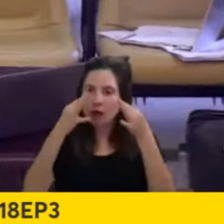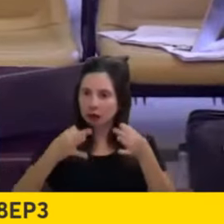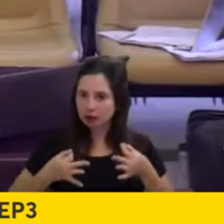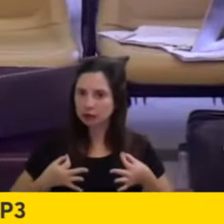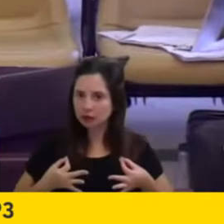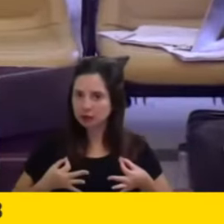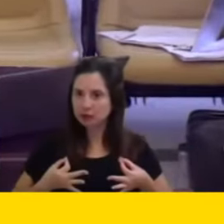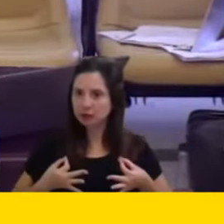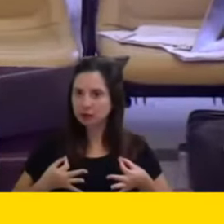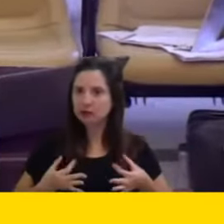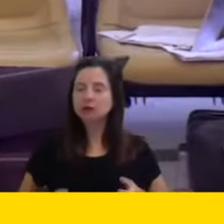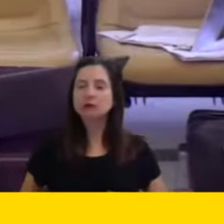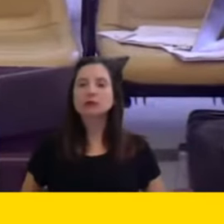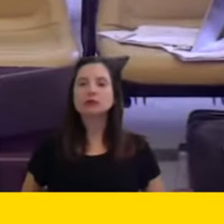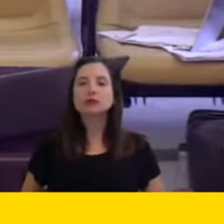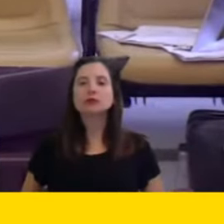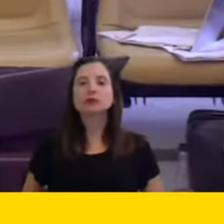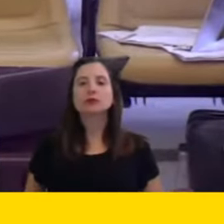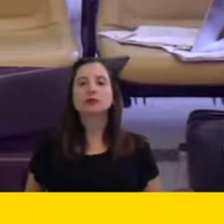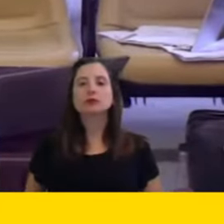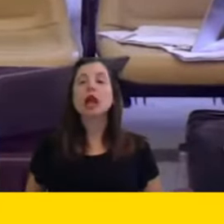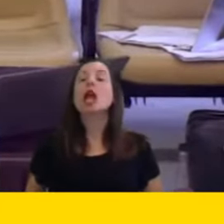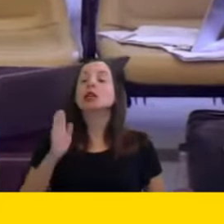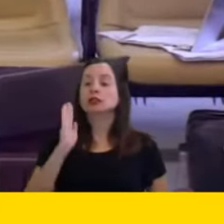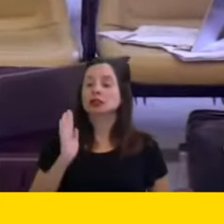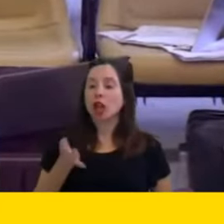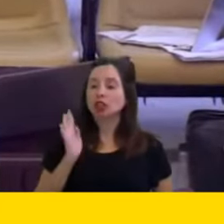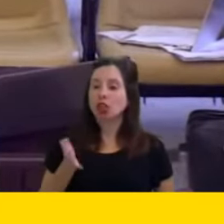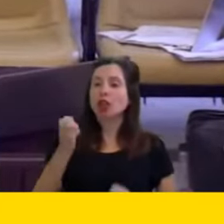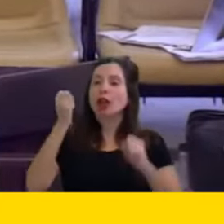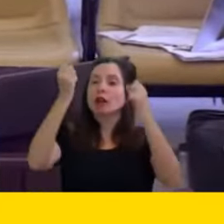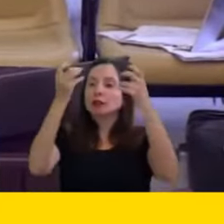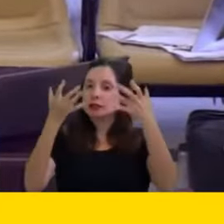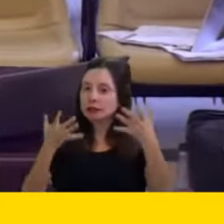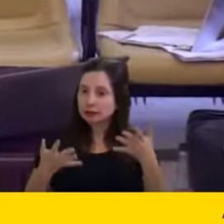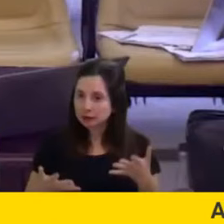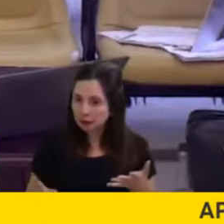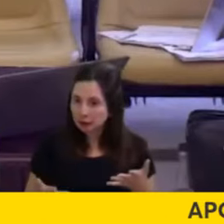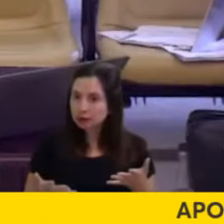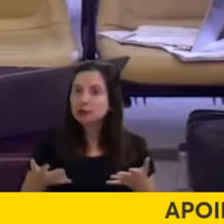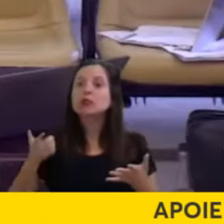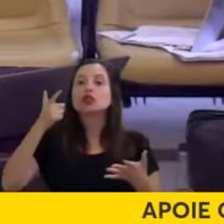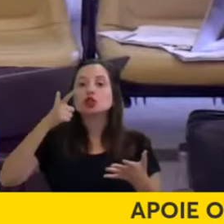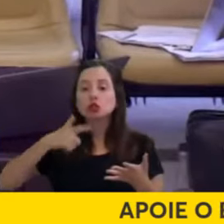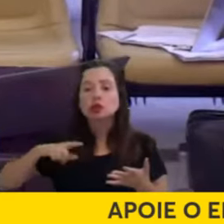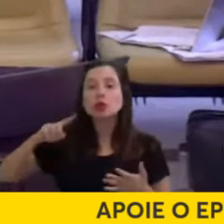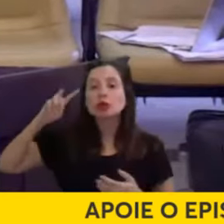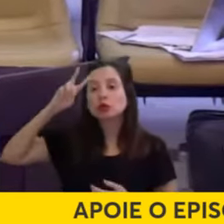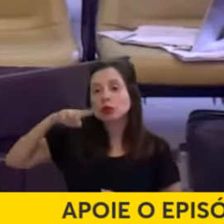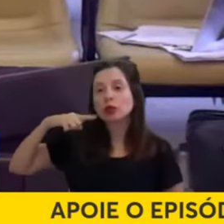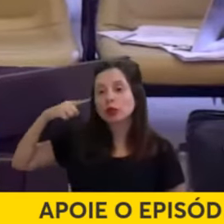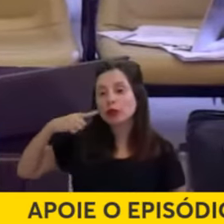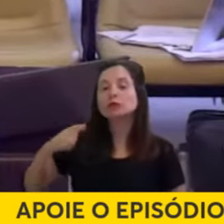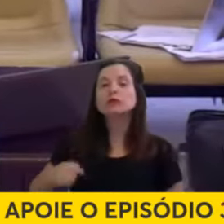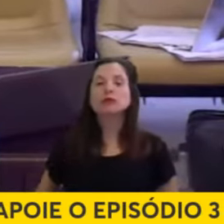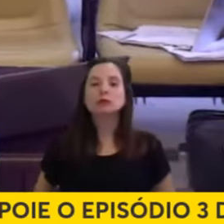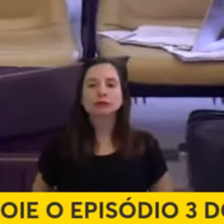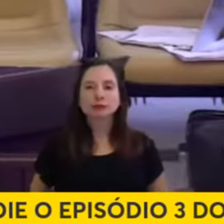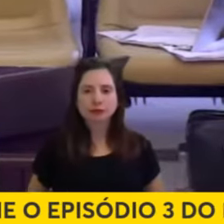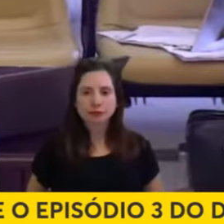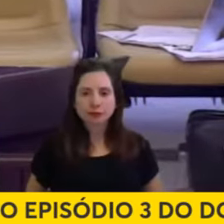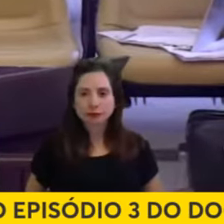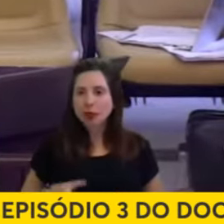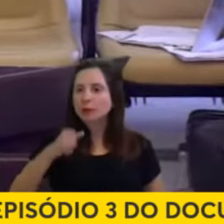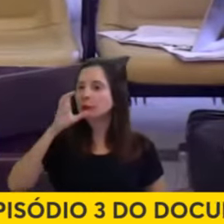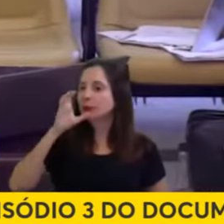atenção já foi explicada essa história do advogado mais uma vez como ela foi de novo